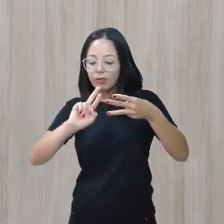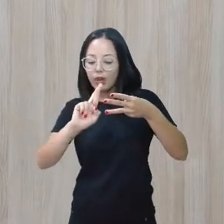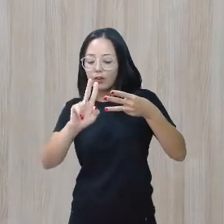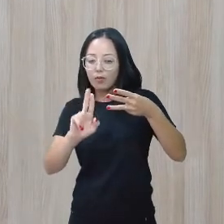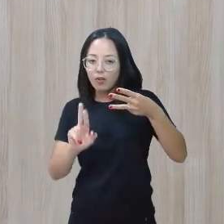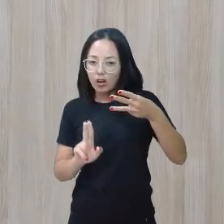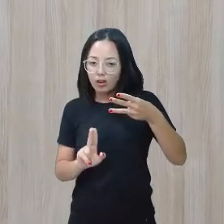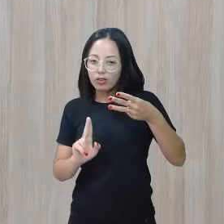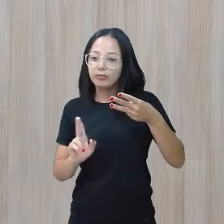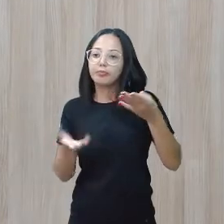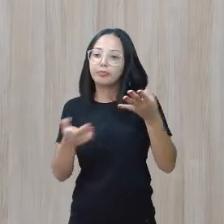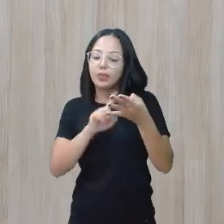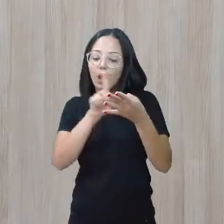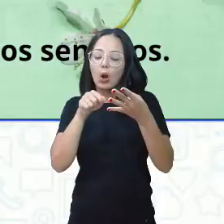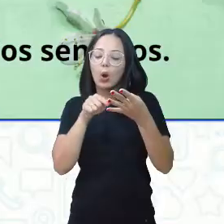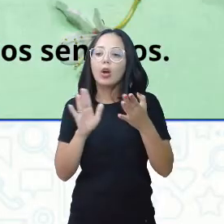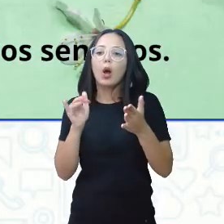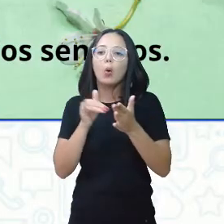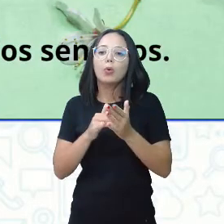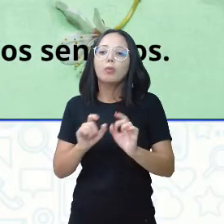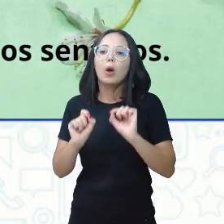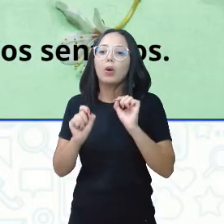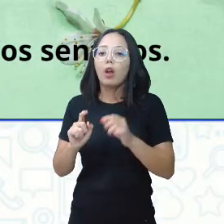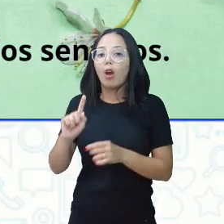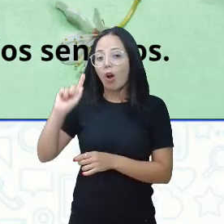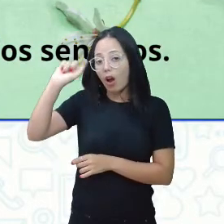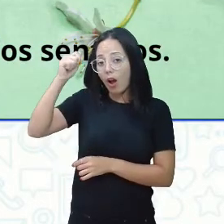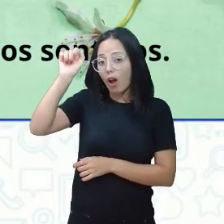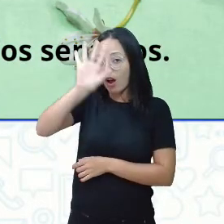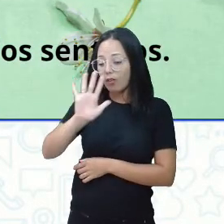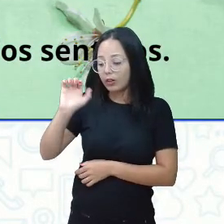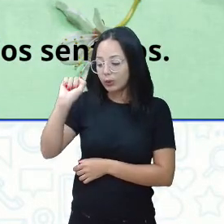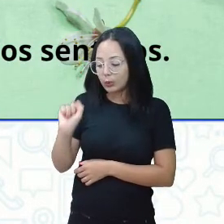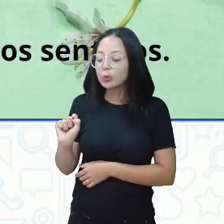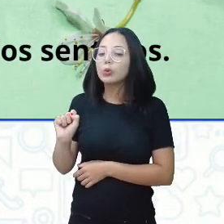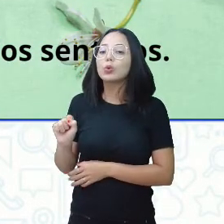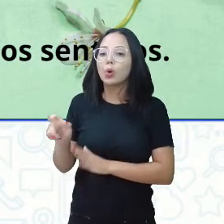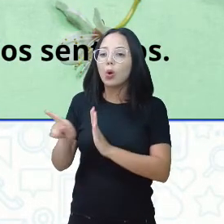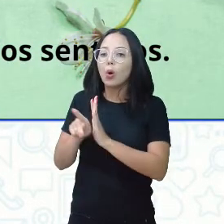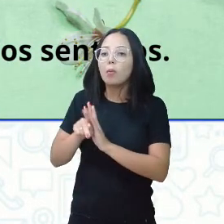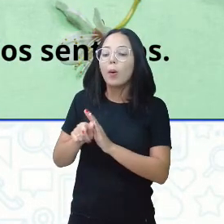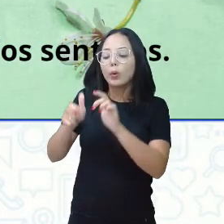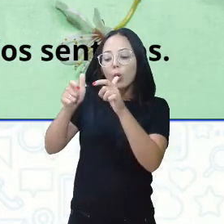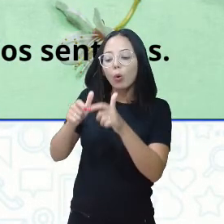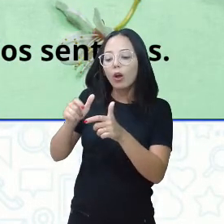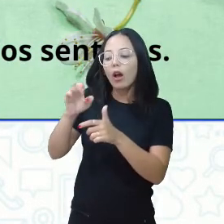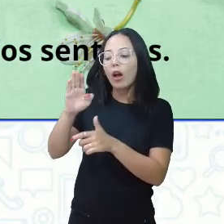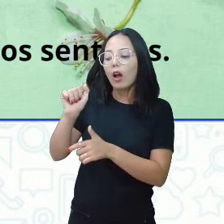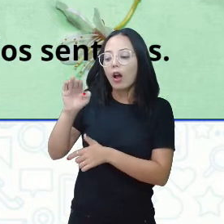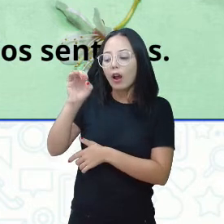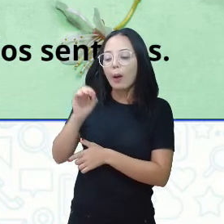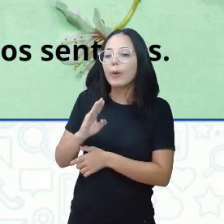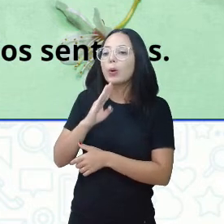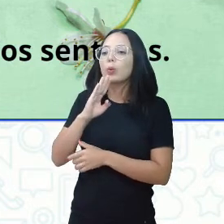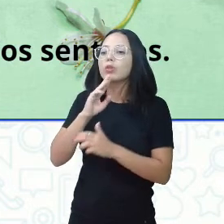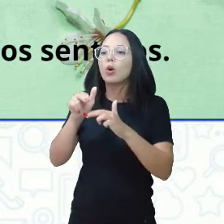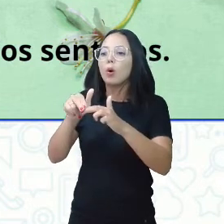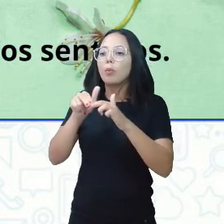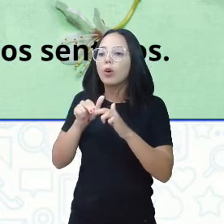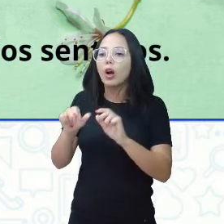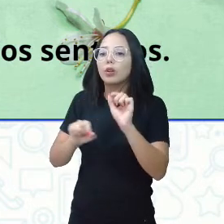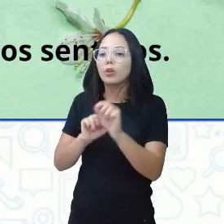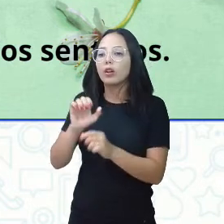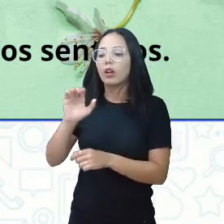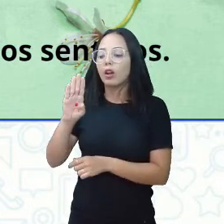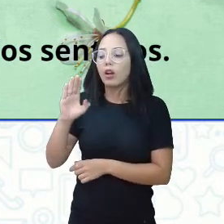sentido. E a última, na África do Sul, o Cabo da Boa Esperança é conhecido pelo nome de Cabo